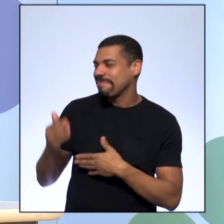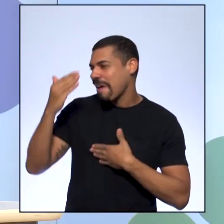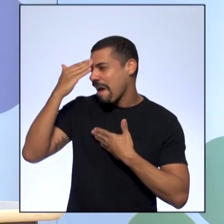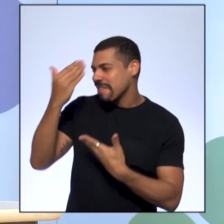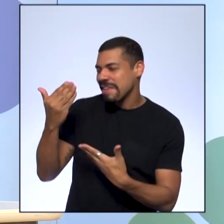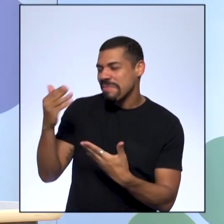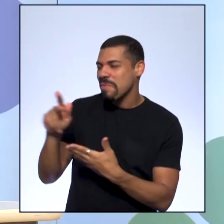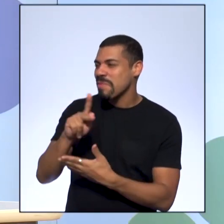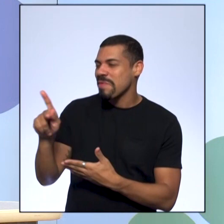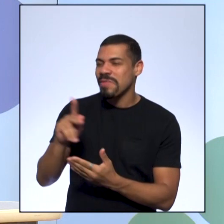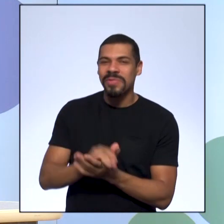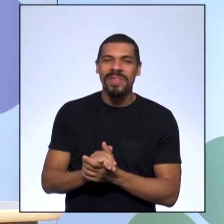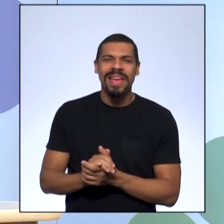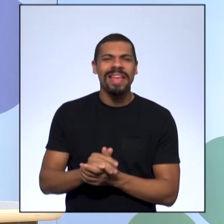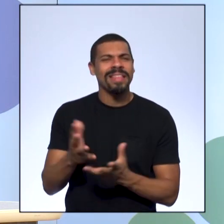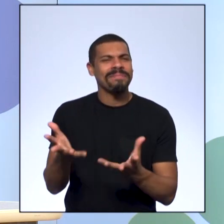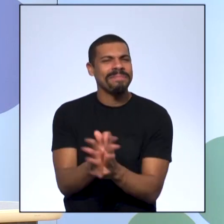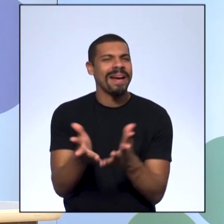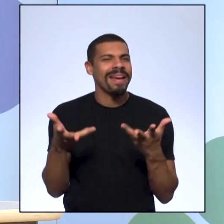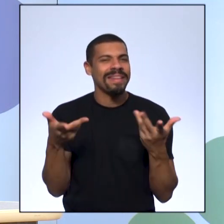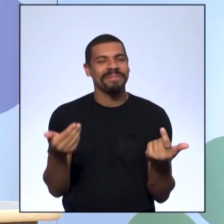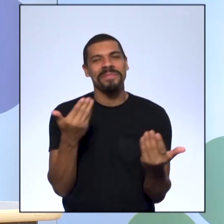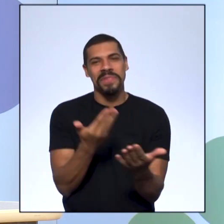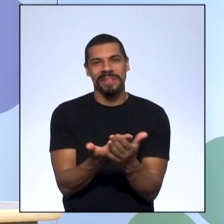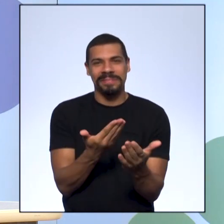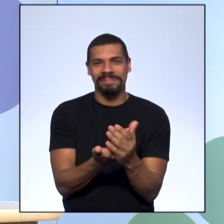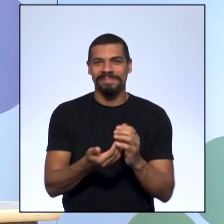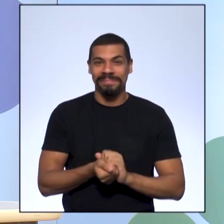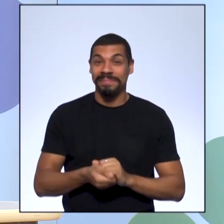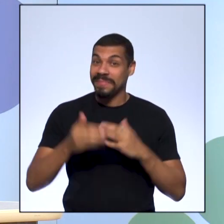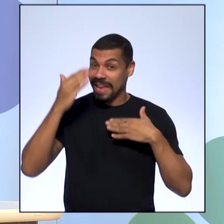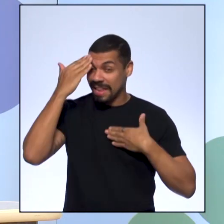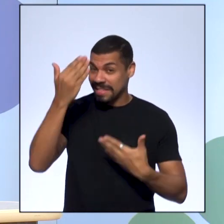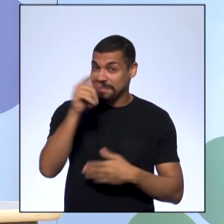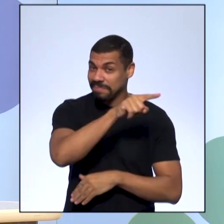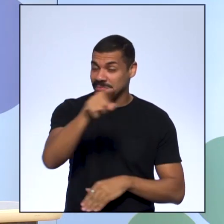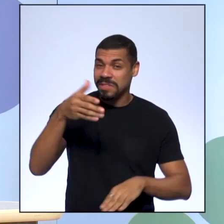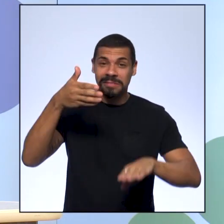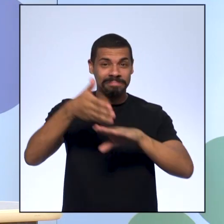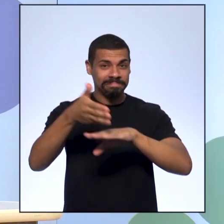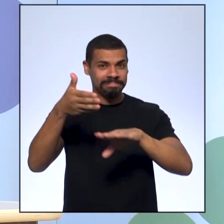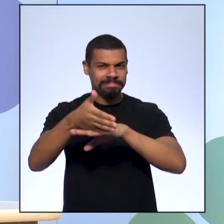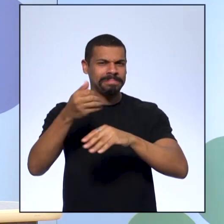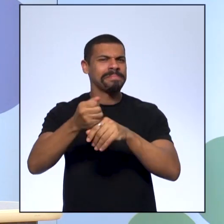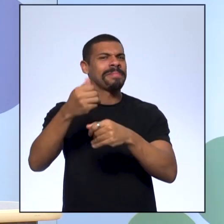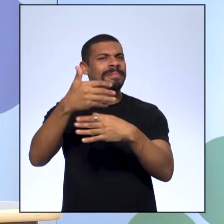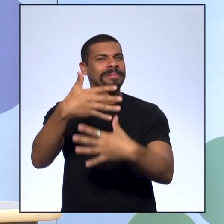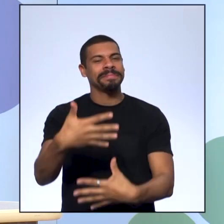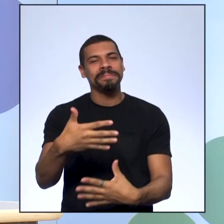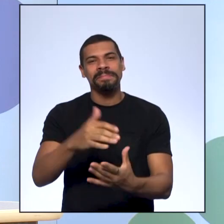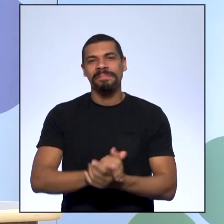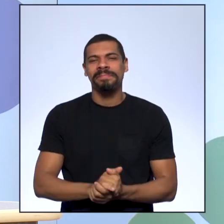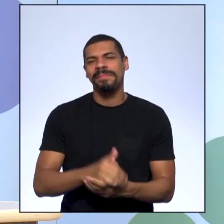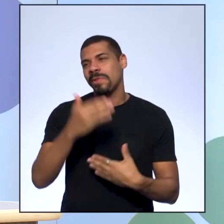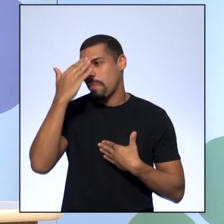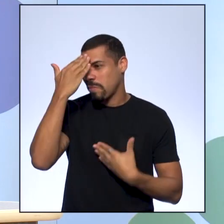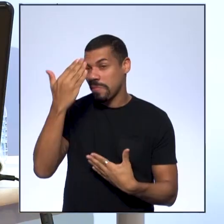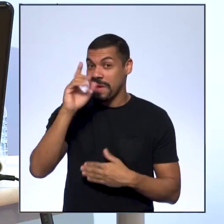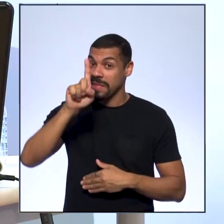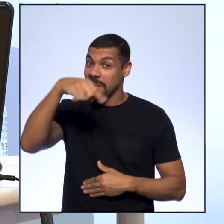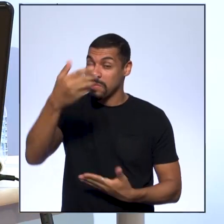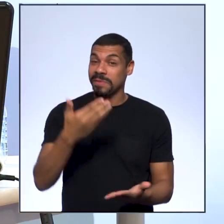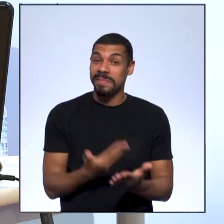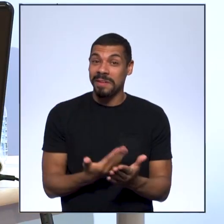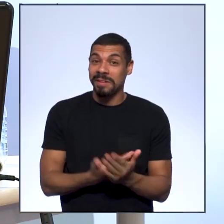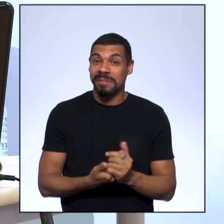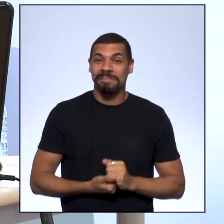essa excelente aula. Agradecemos a participação de todos os alunos pelo chat. E muito obrigada. Até a próxima, professora Luíse. Até a